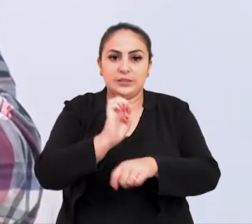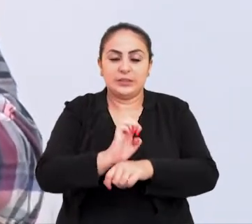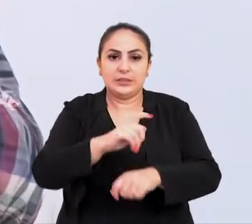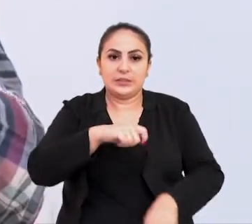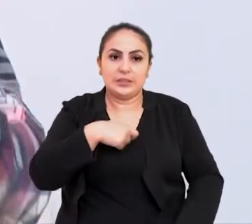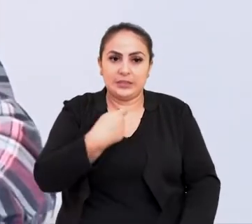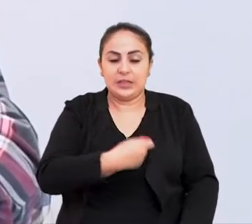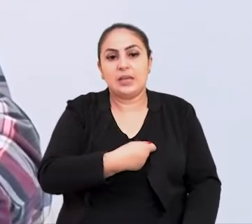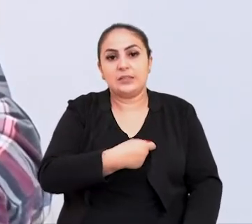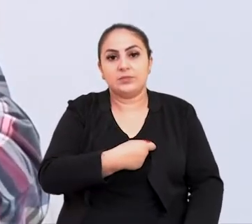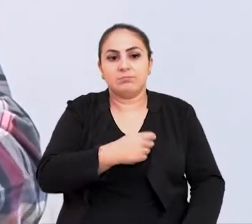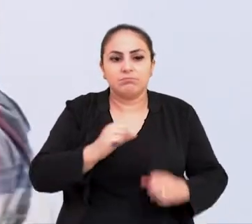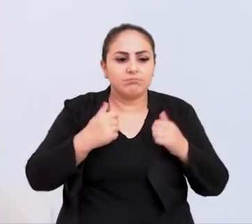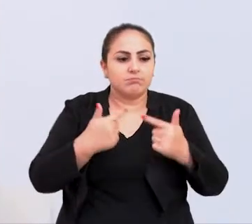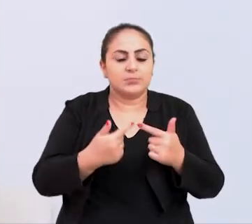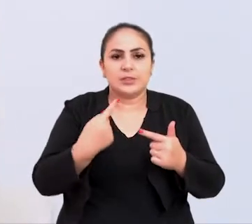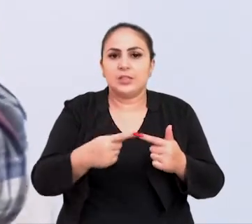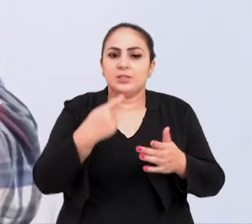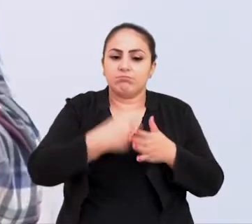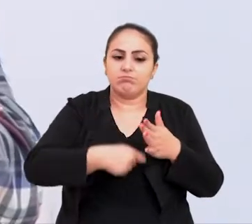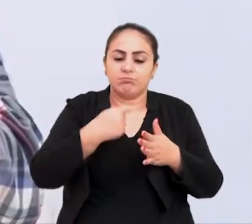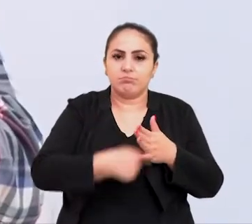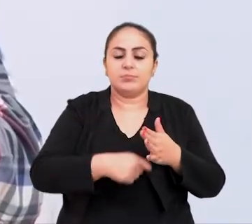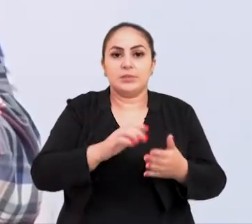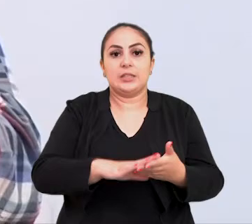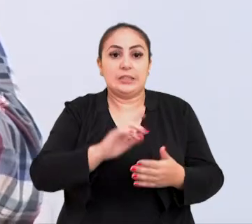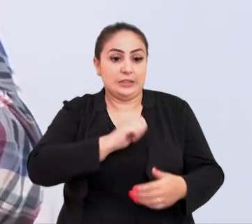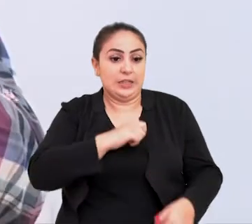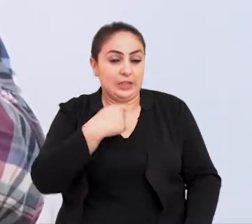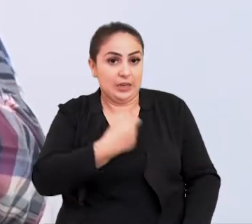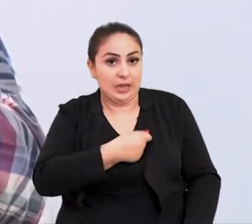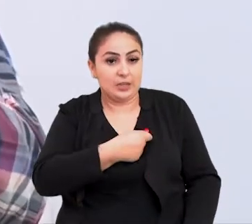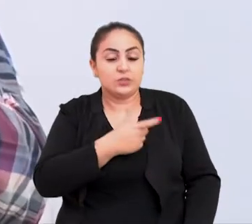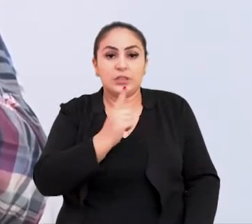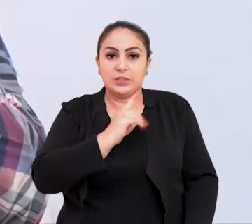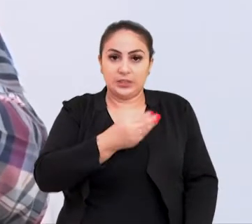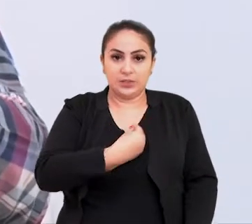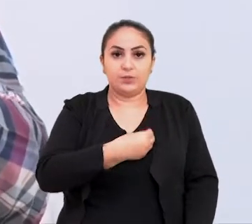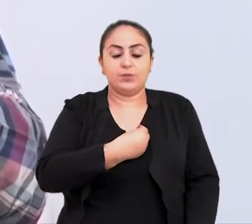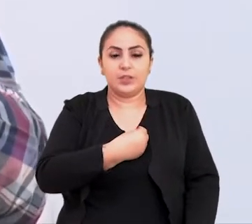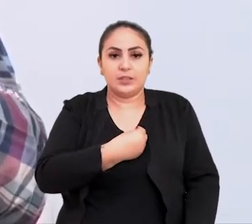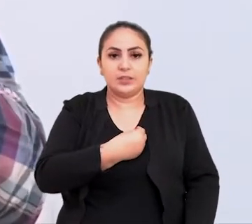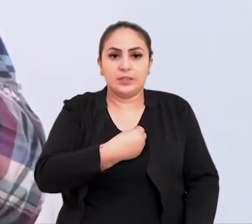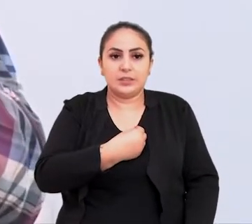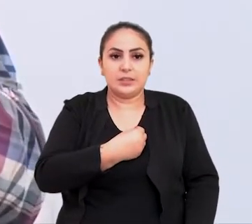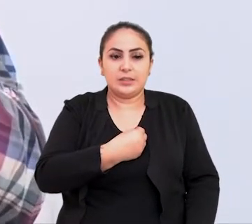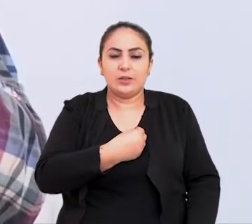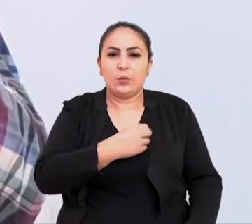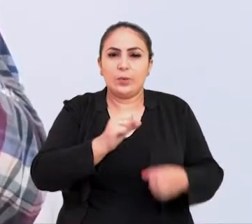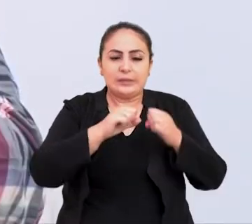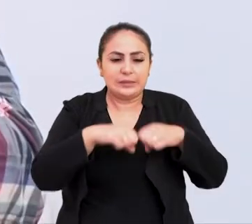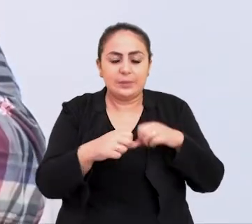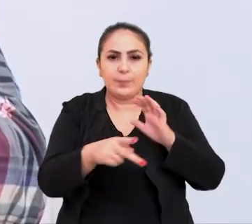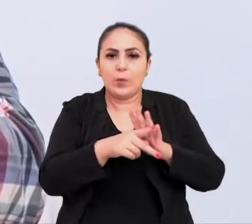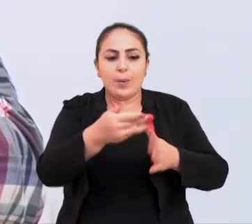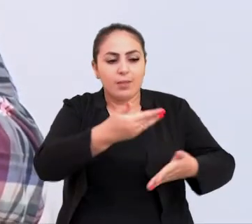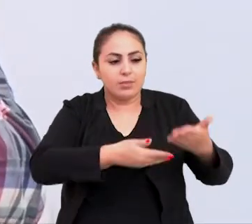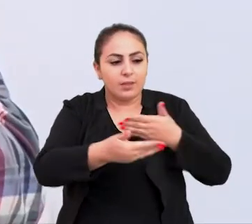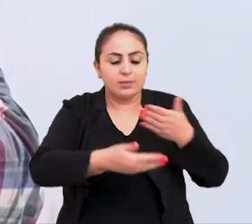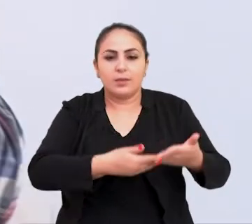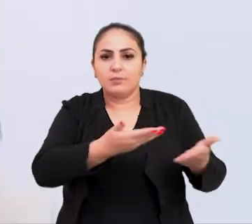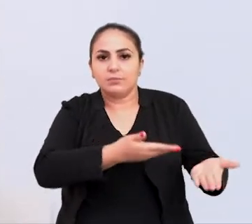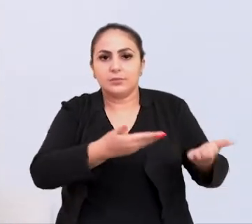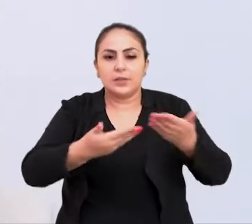estados, delegados que são atuantes nessa causa, delegados que têm uma sistemática